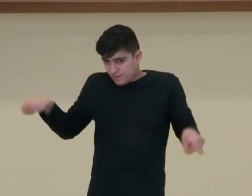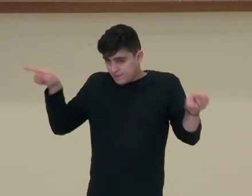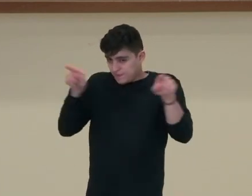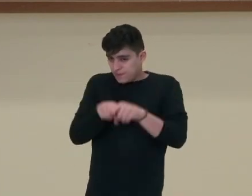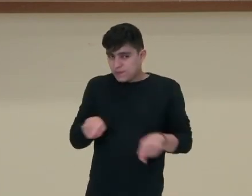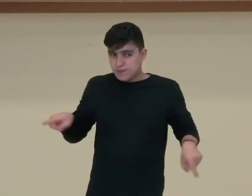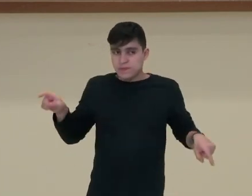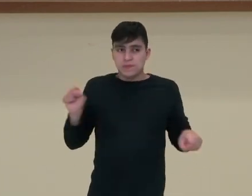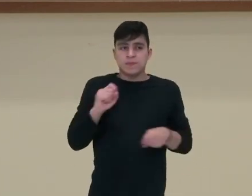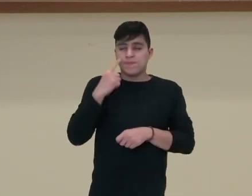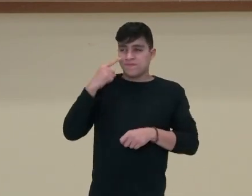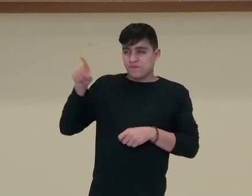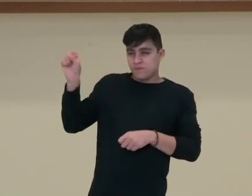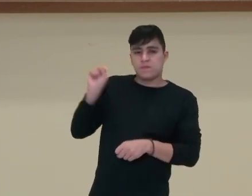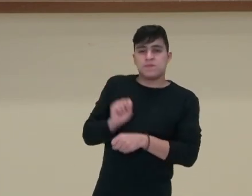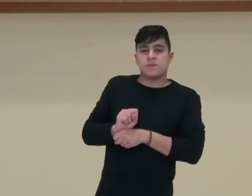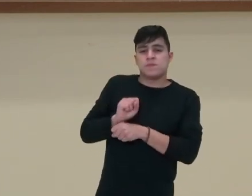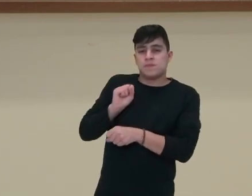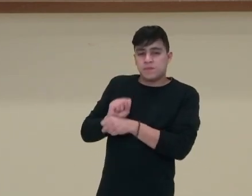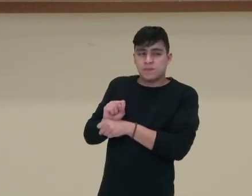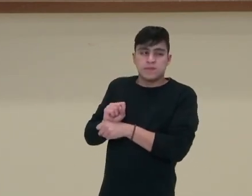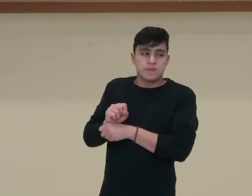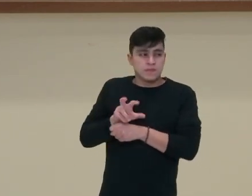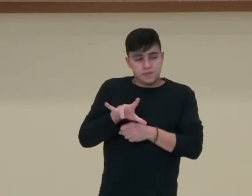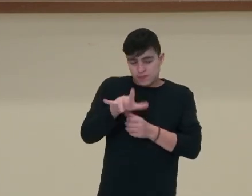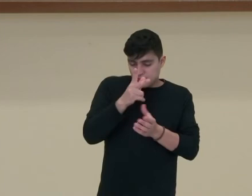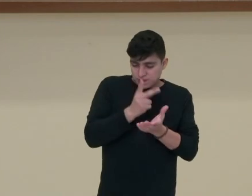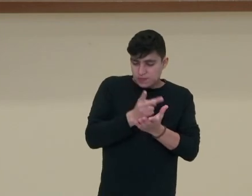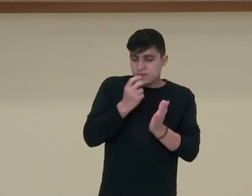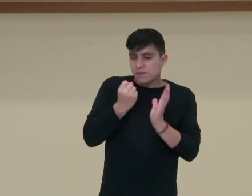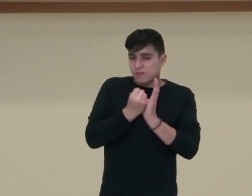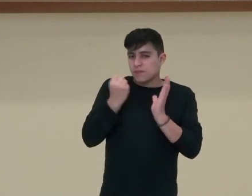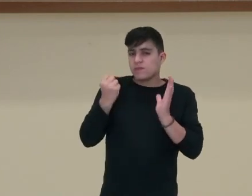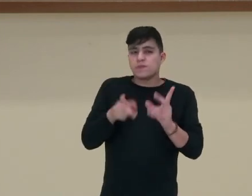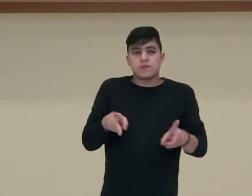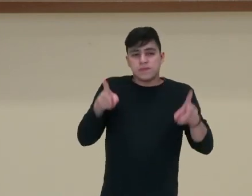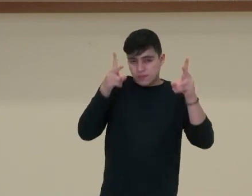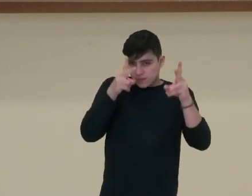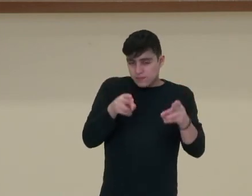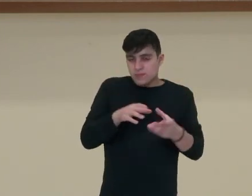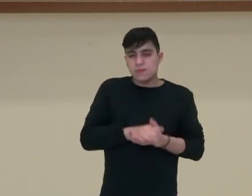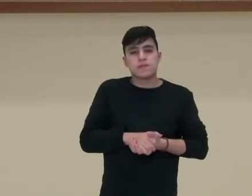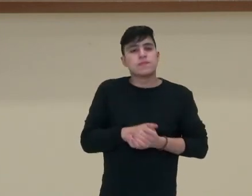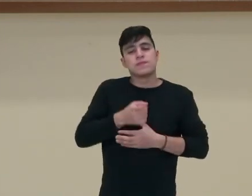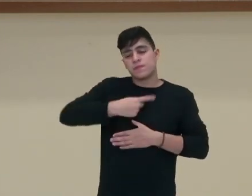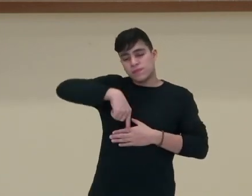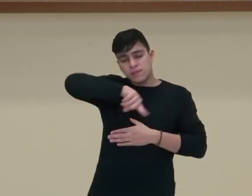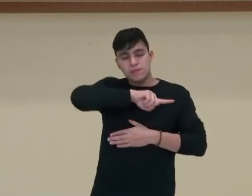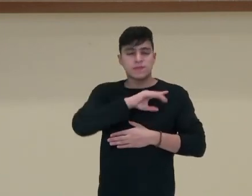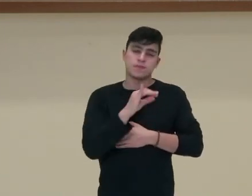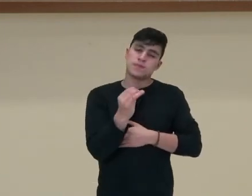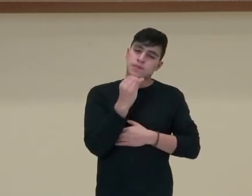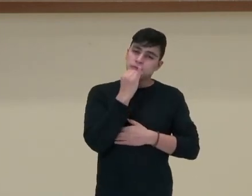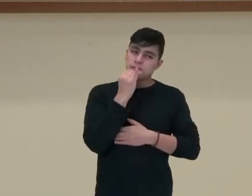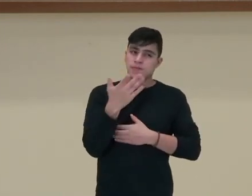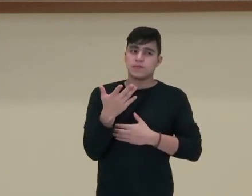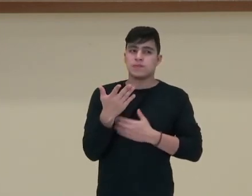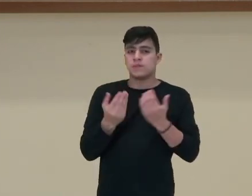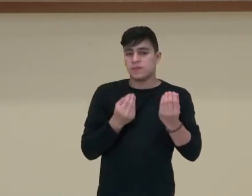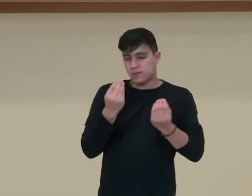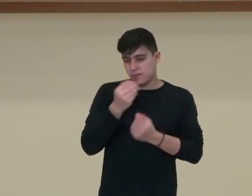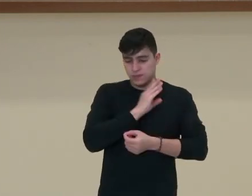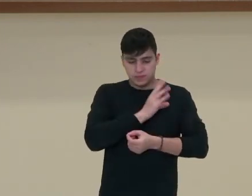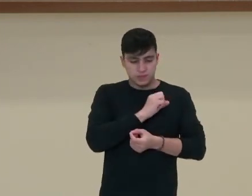Tum, tum, tum, tum. Né? Vai ser sempre aquela mesma marcação, idêntica. A gente pode usar um exemplo, por exemplo, a batida do